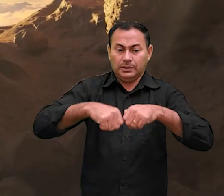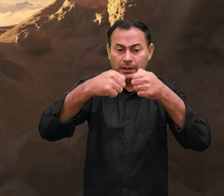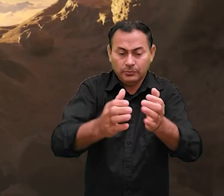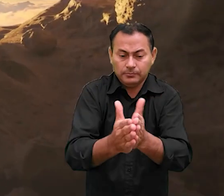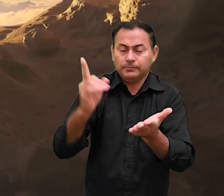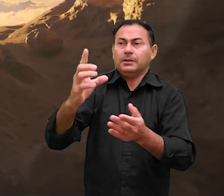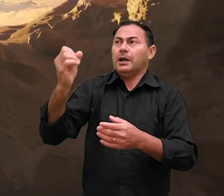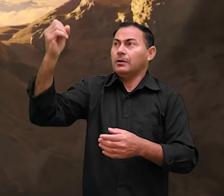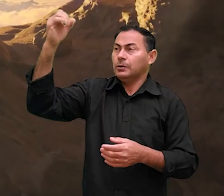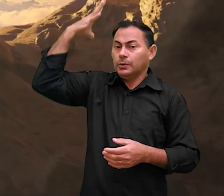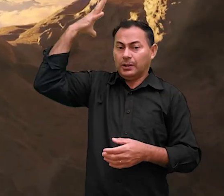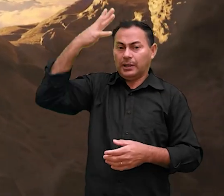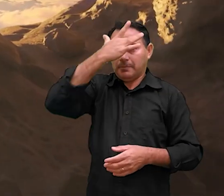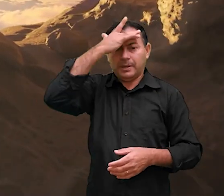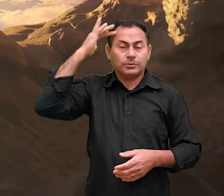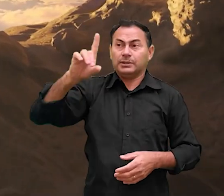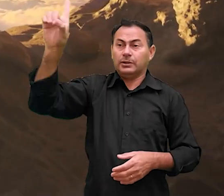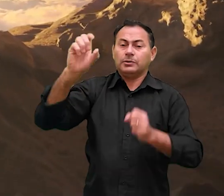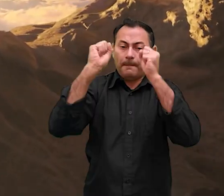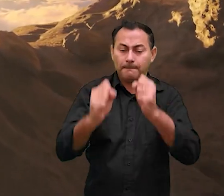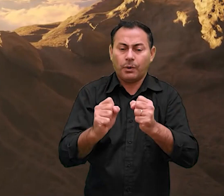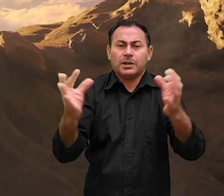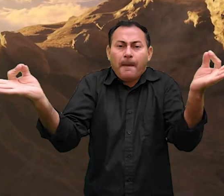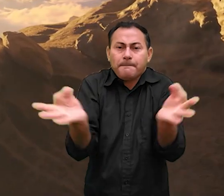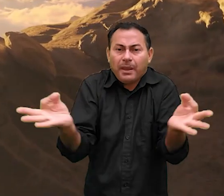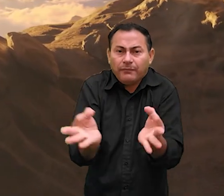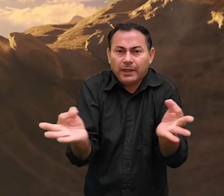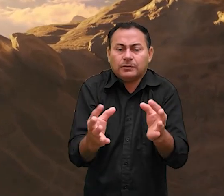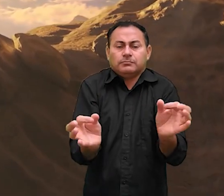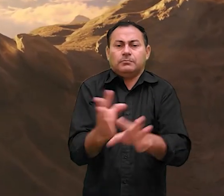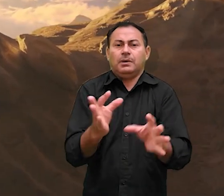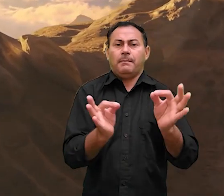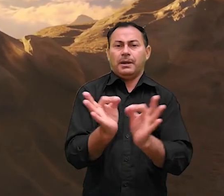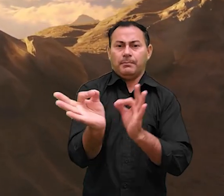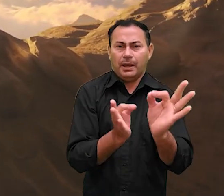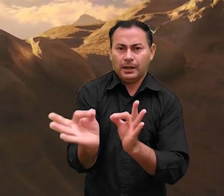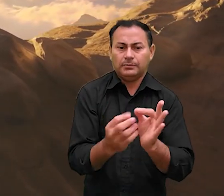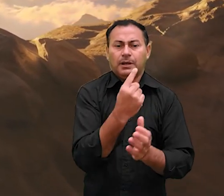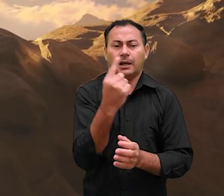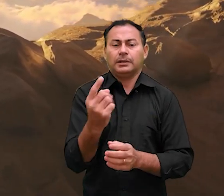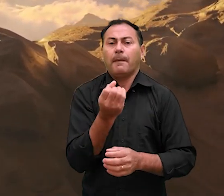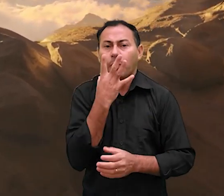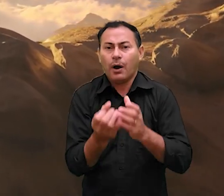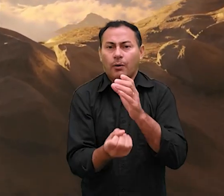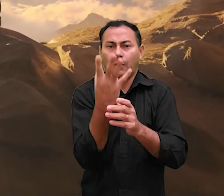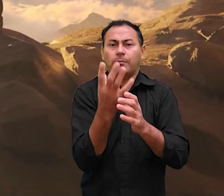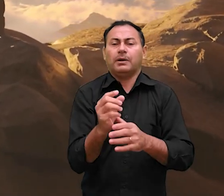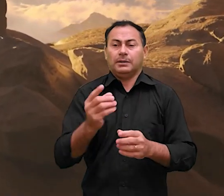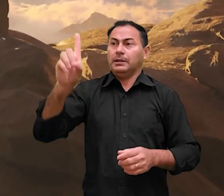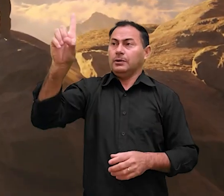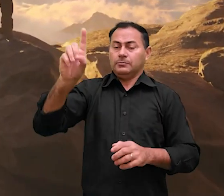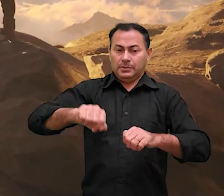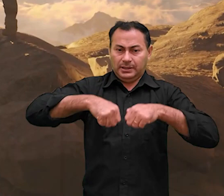Bíblia através da inspiração para que o homem de Deus possa ser perfeito, completamente preparado para cada boa obra